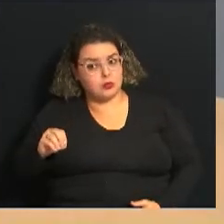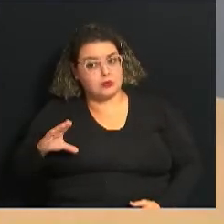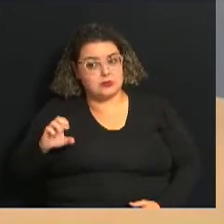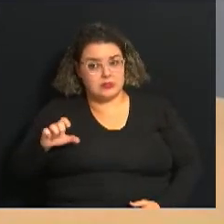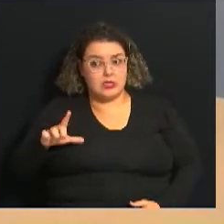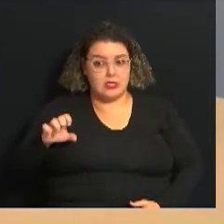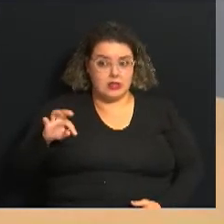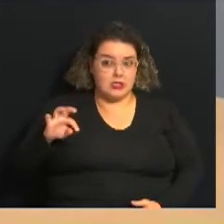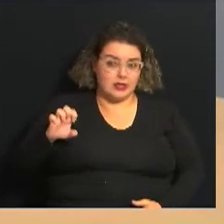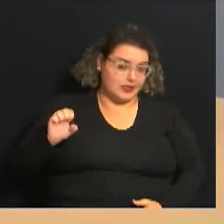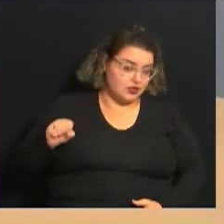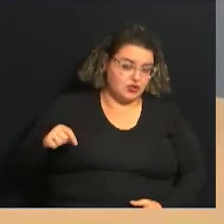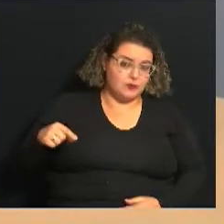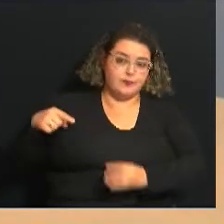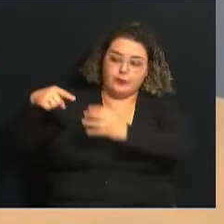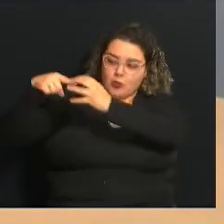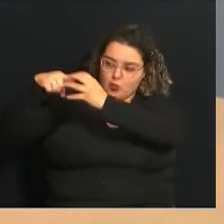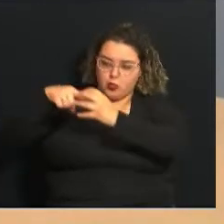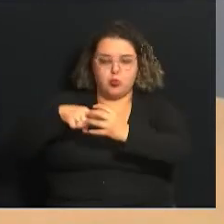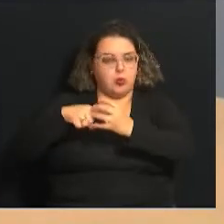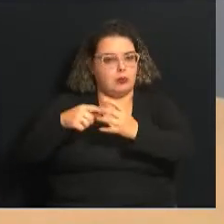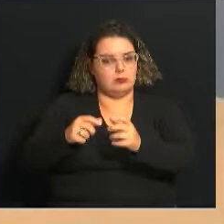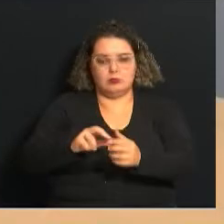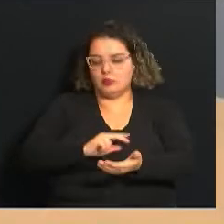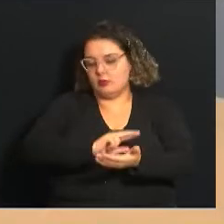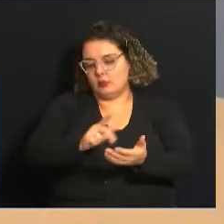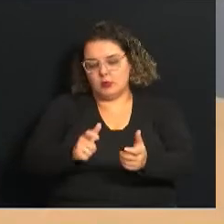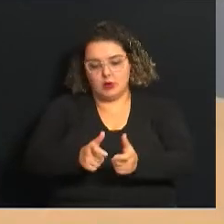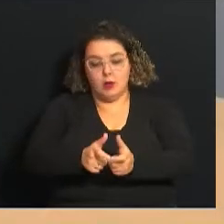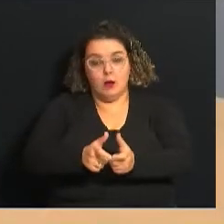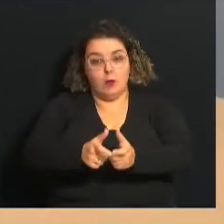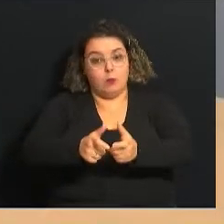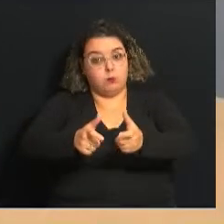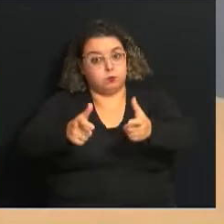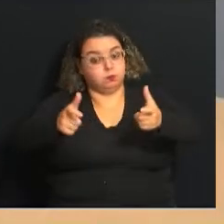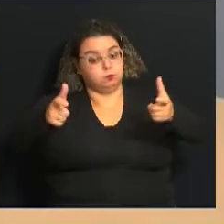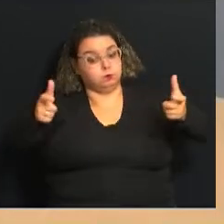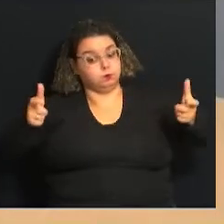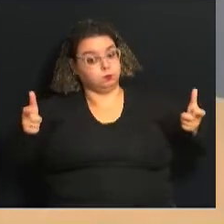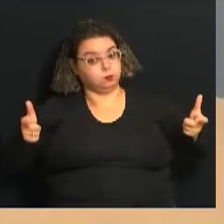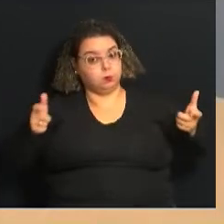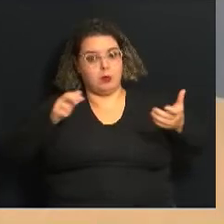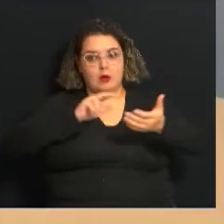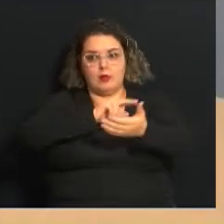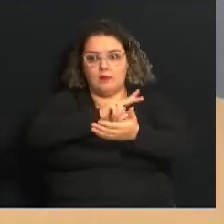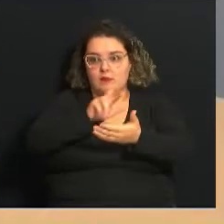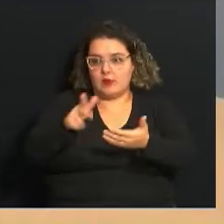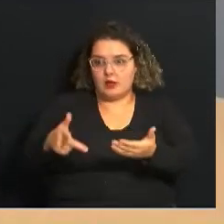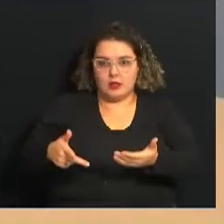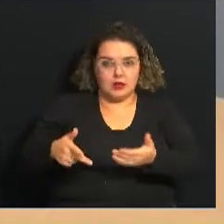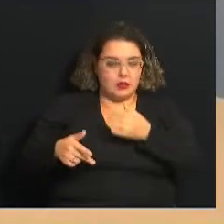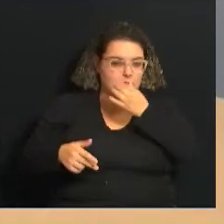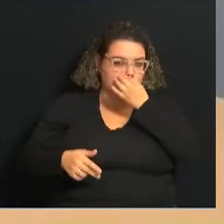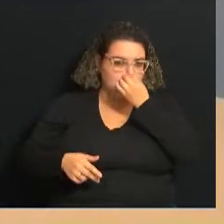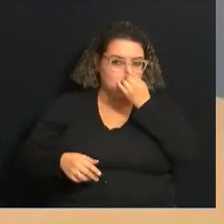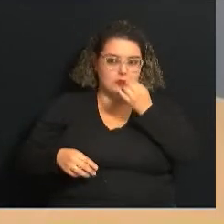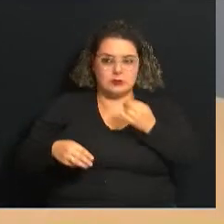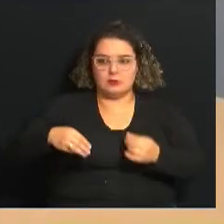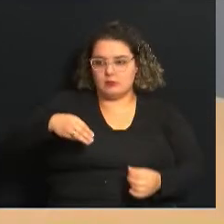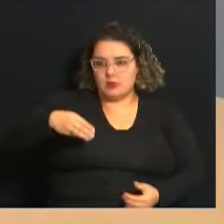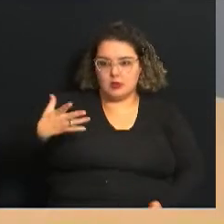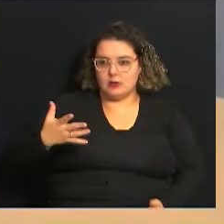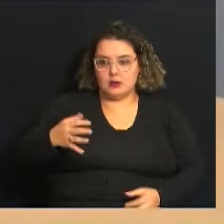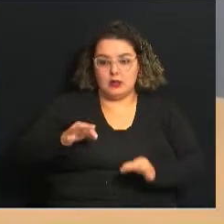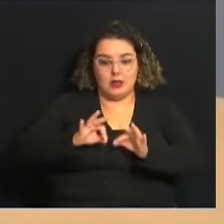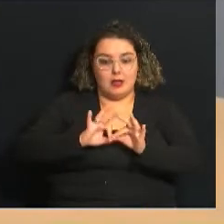são caracterizados por ambos os tamanhos. Normalmente eles são grandes, né, de dezenas de metros até milhares de